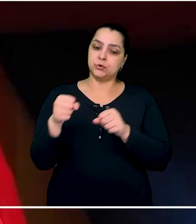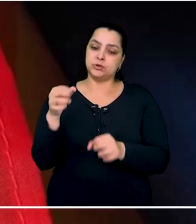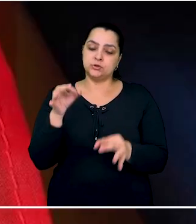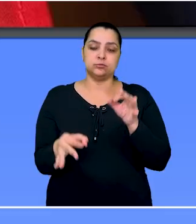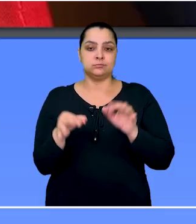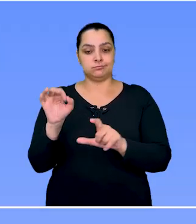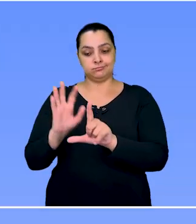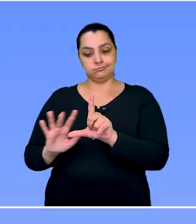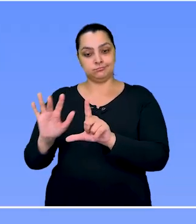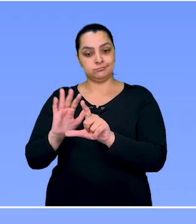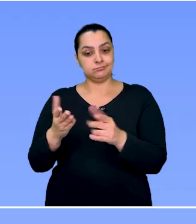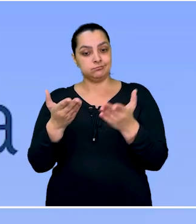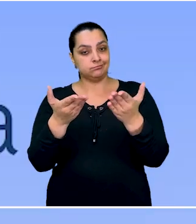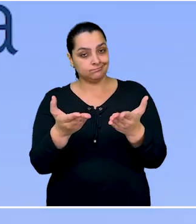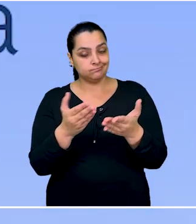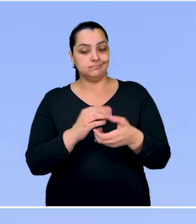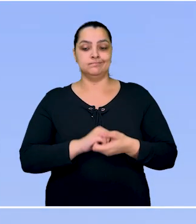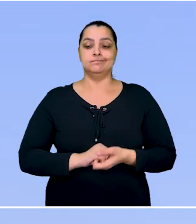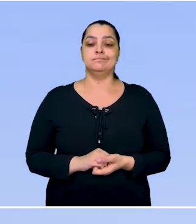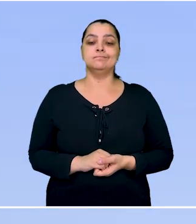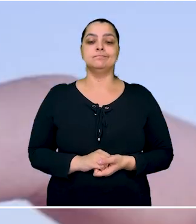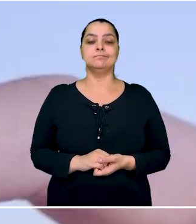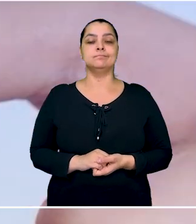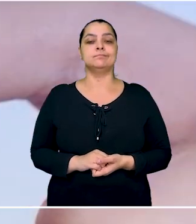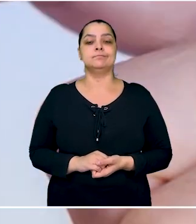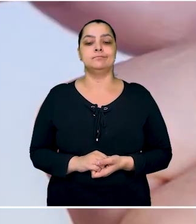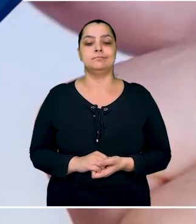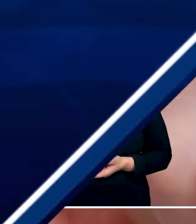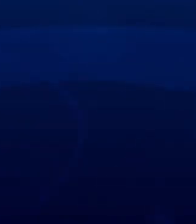Judiciário. Acesse pelo QR Code que aparece na tela.